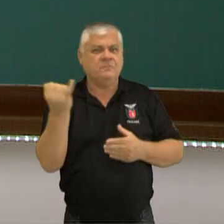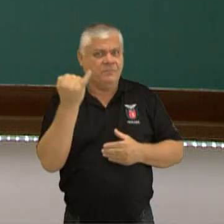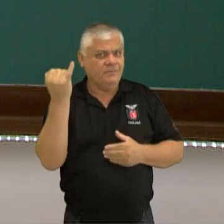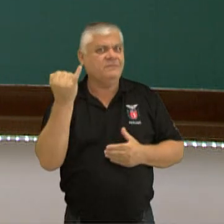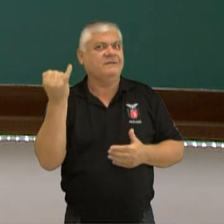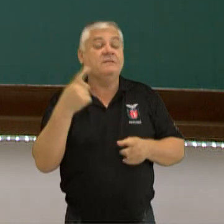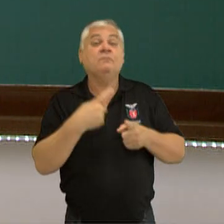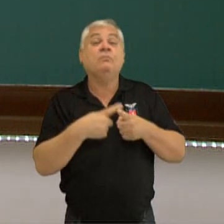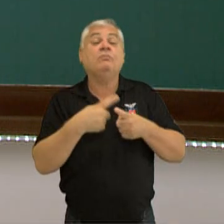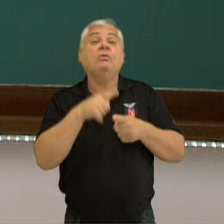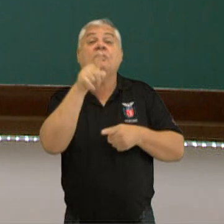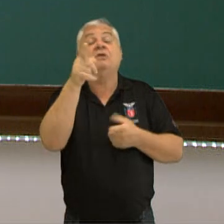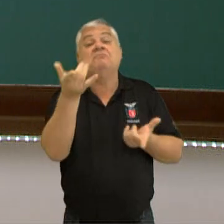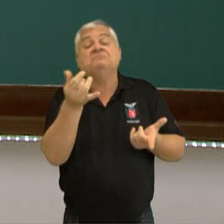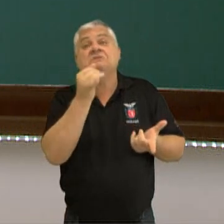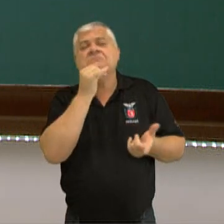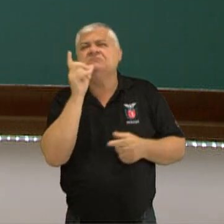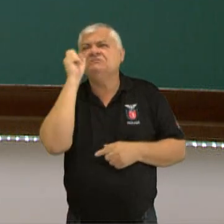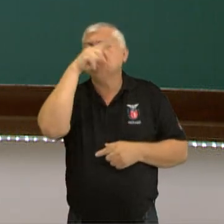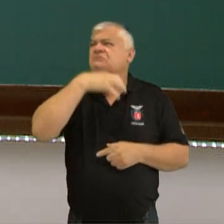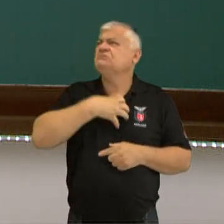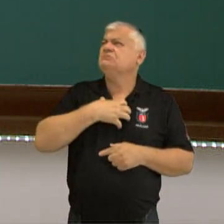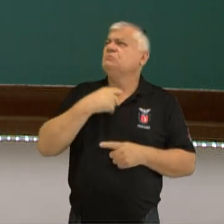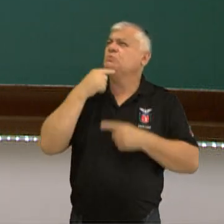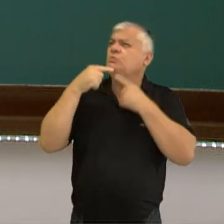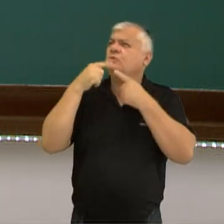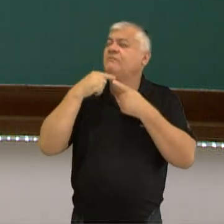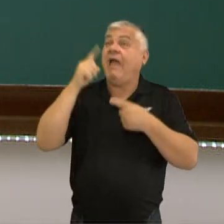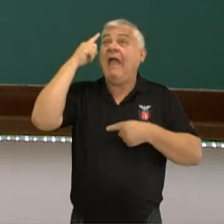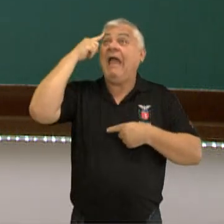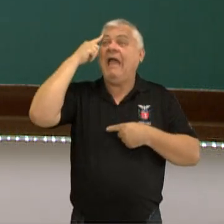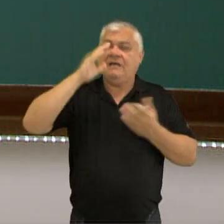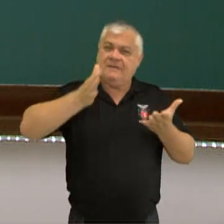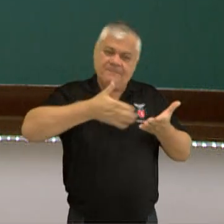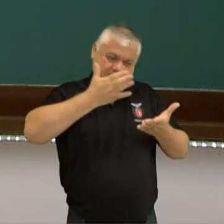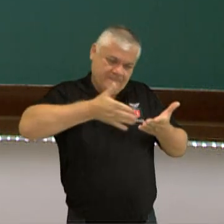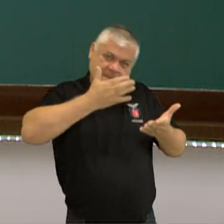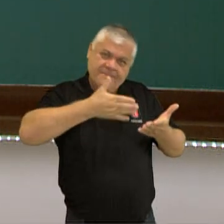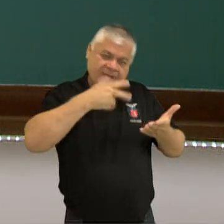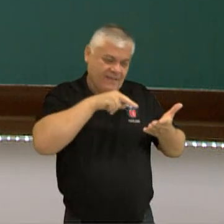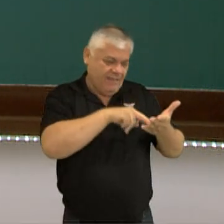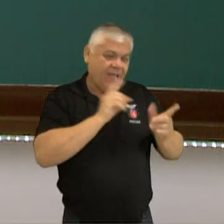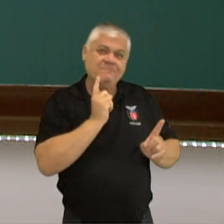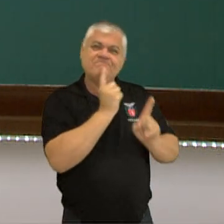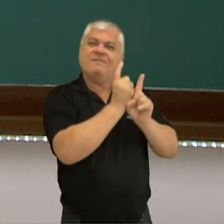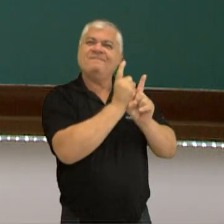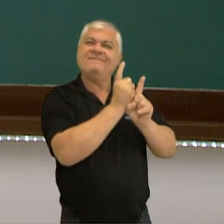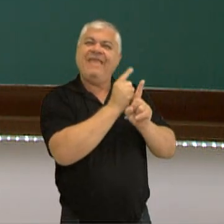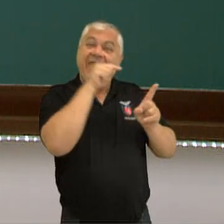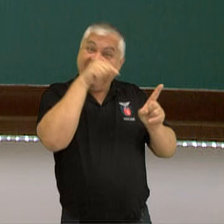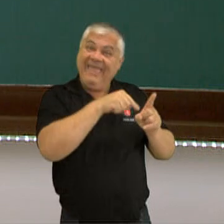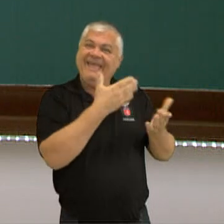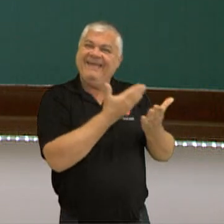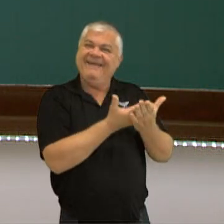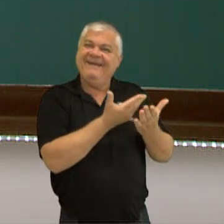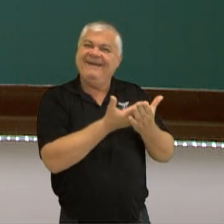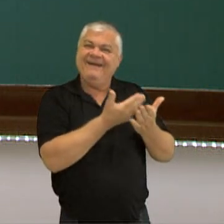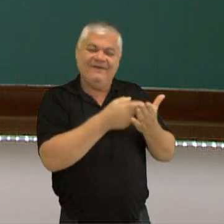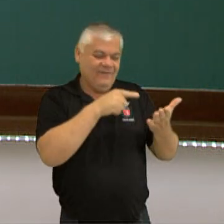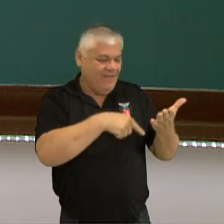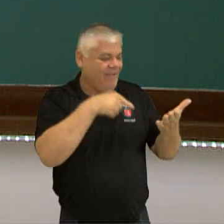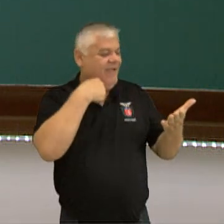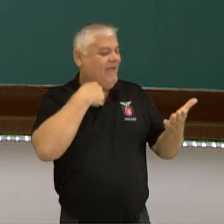Por quando você tem uma dificuldade, uma dúvida, você volta umas páginas, ó, naquela aula. O